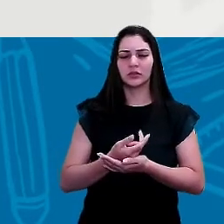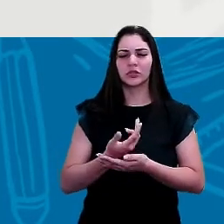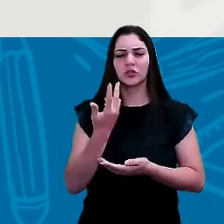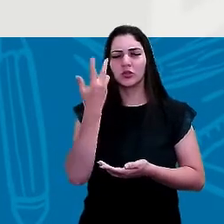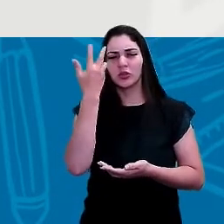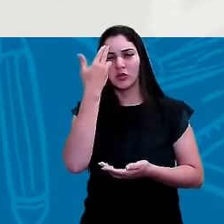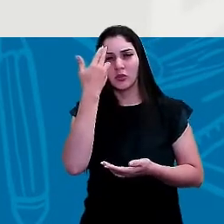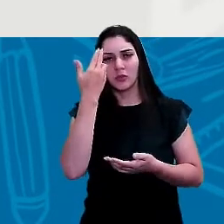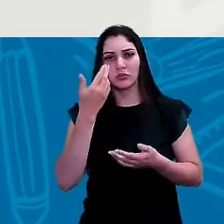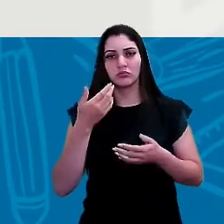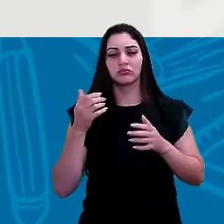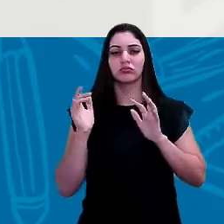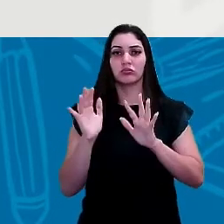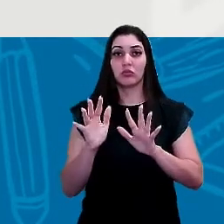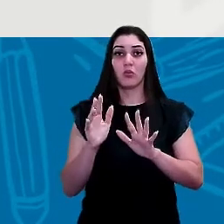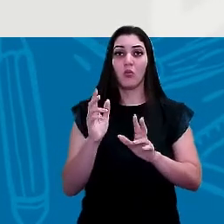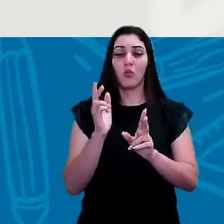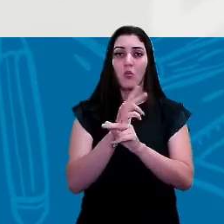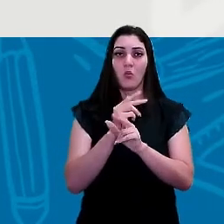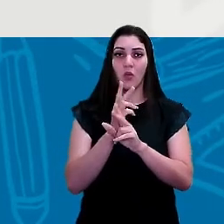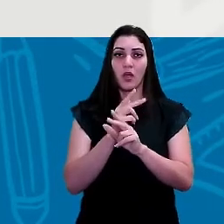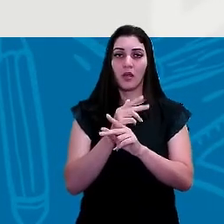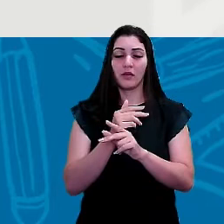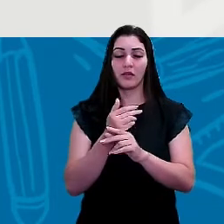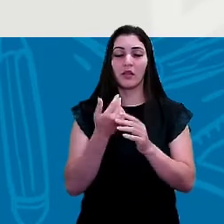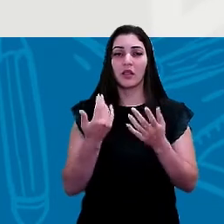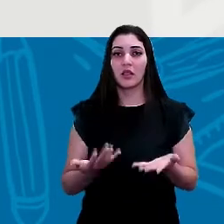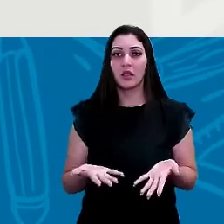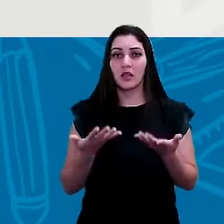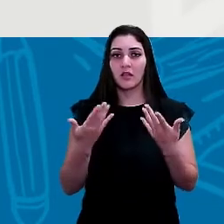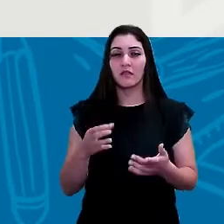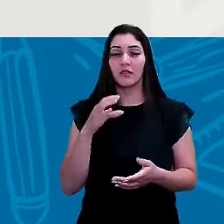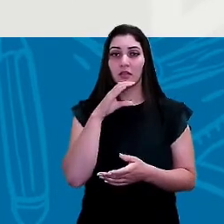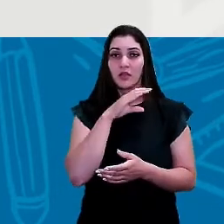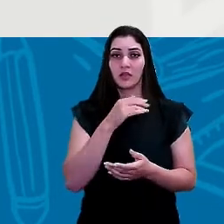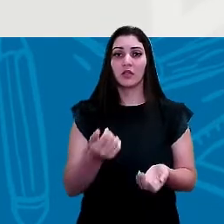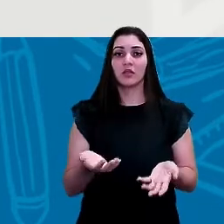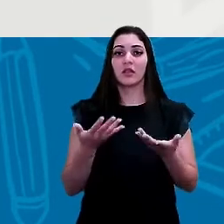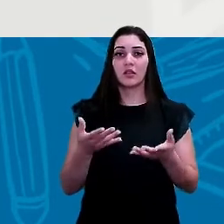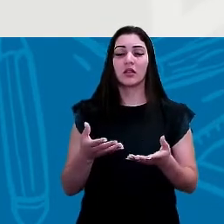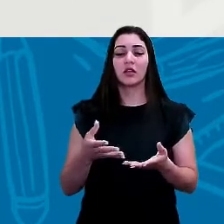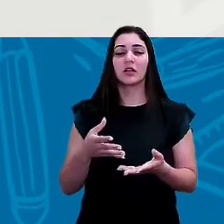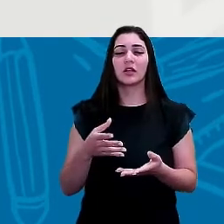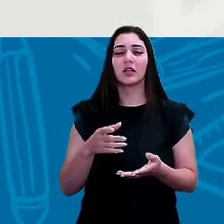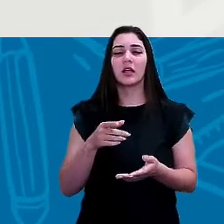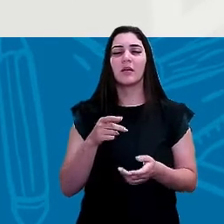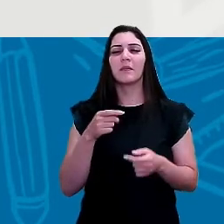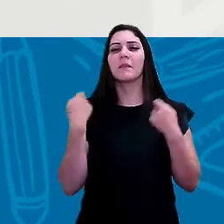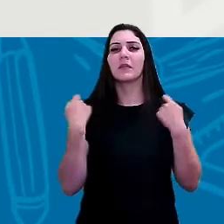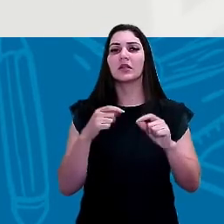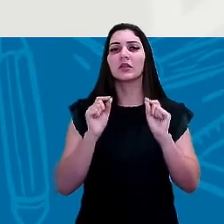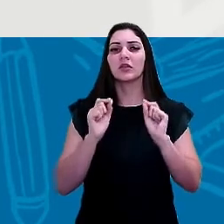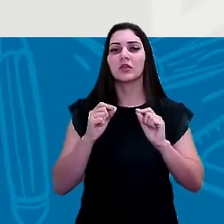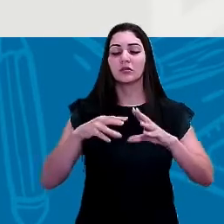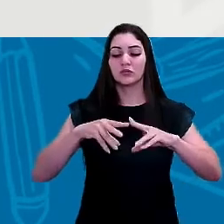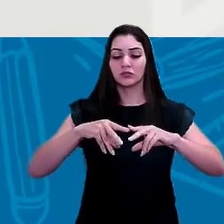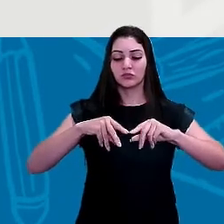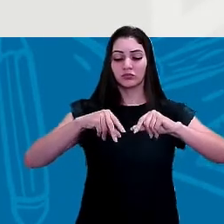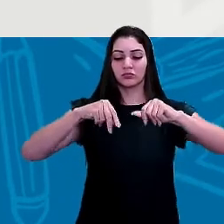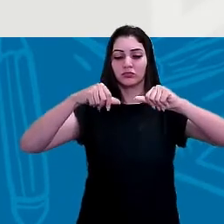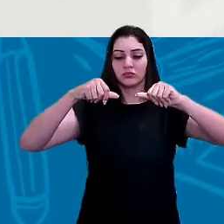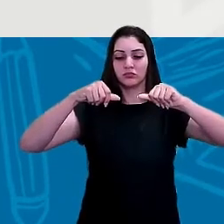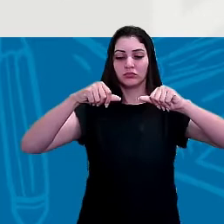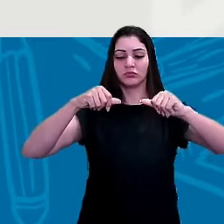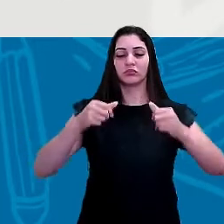ar quente ele é mais leve, a tendência é que esse ar quente ele suba, né? Ele se aqueça próximo à superfície